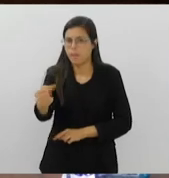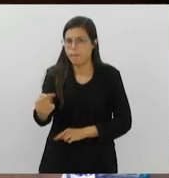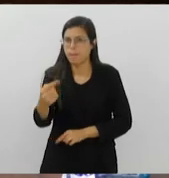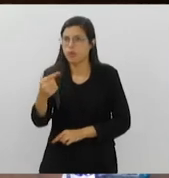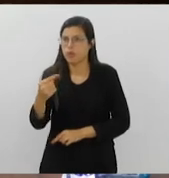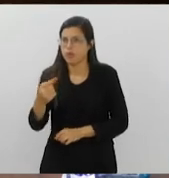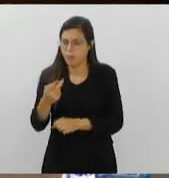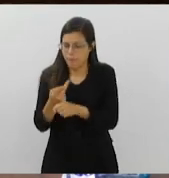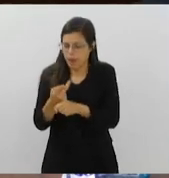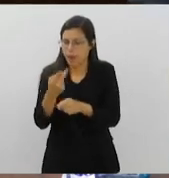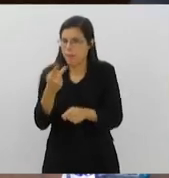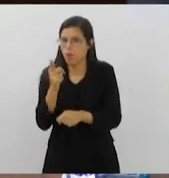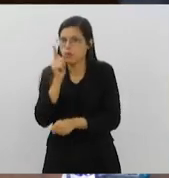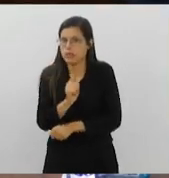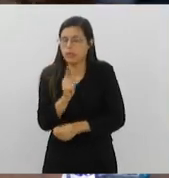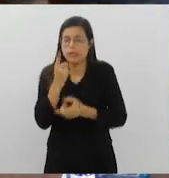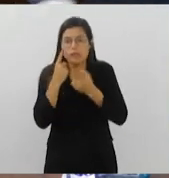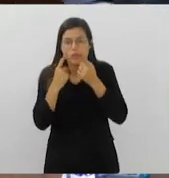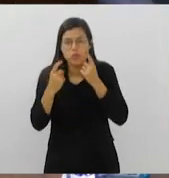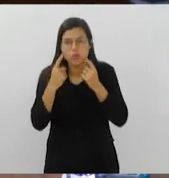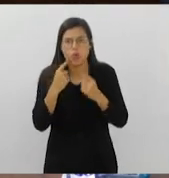a judoca, e